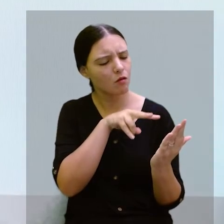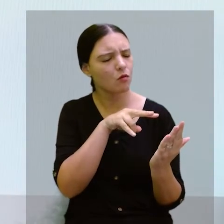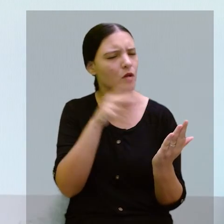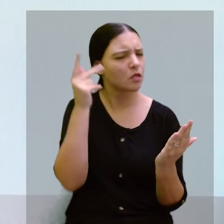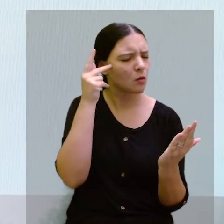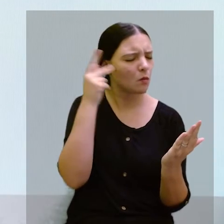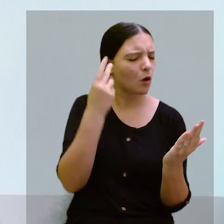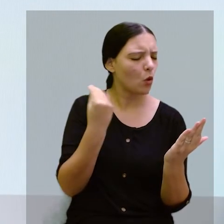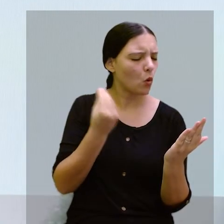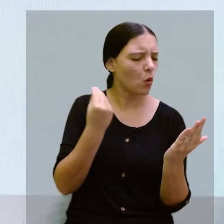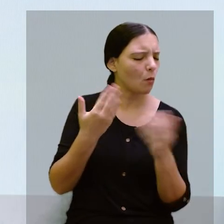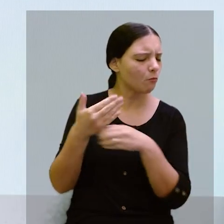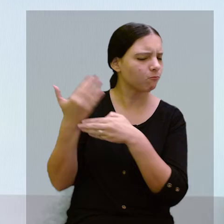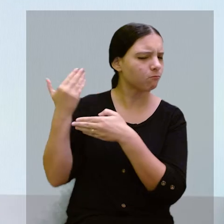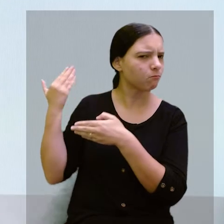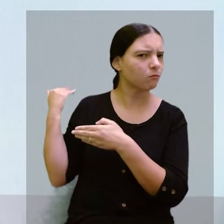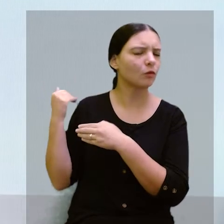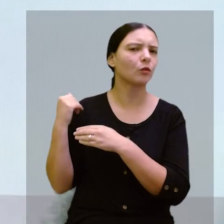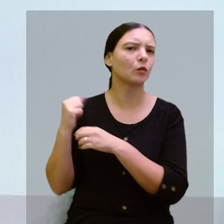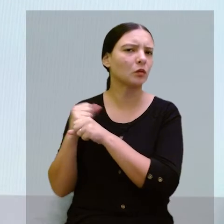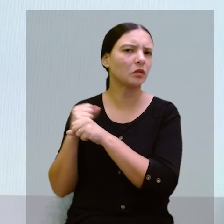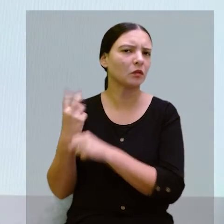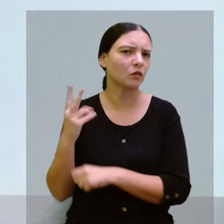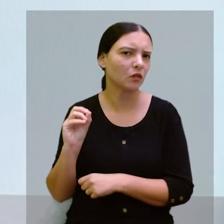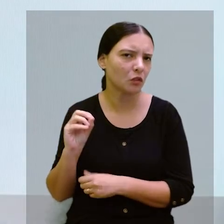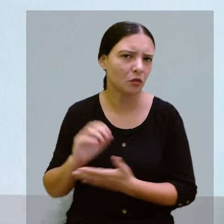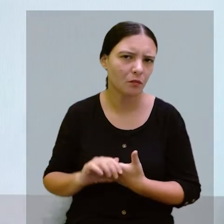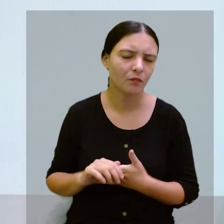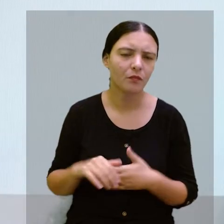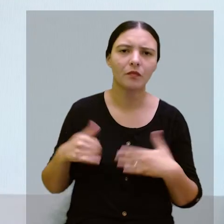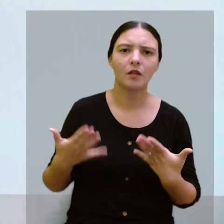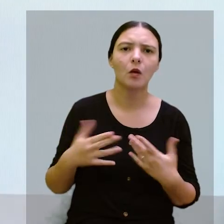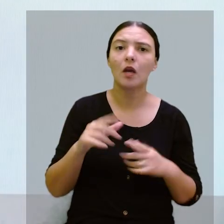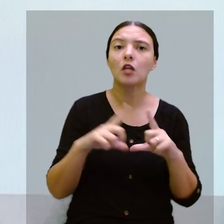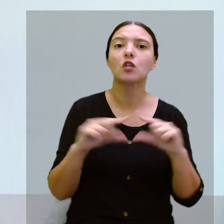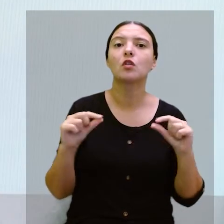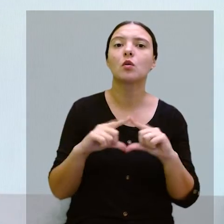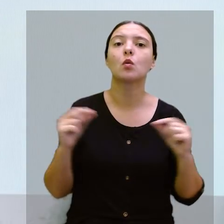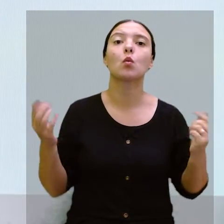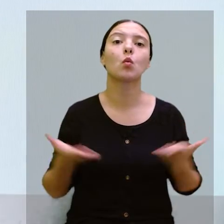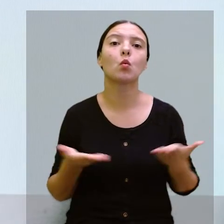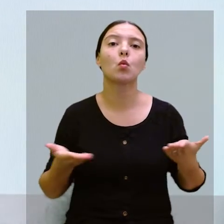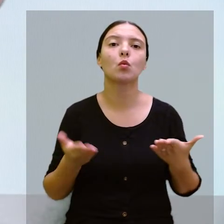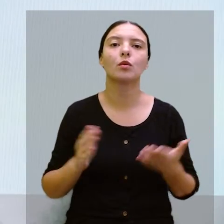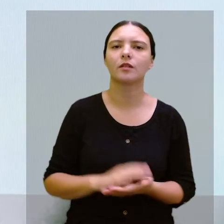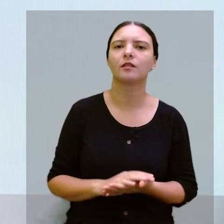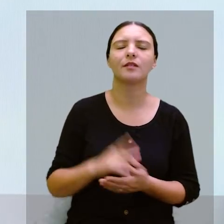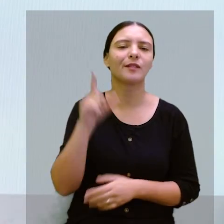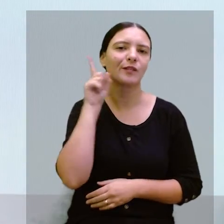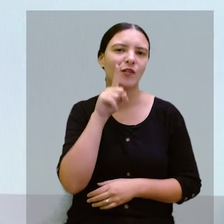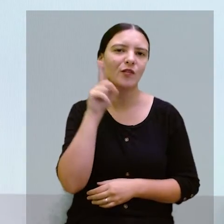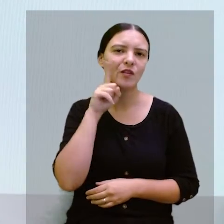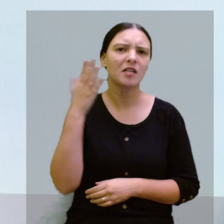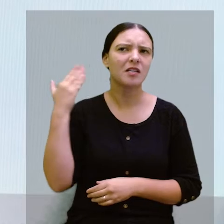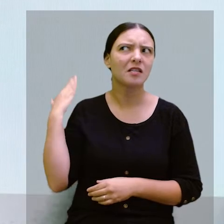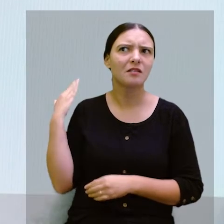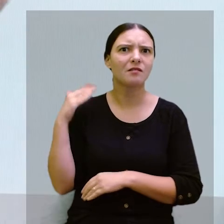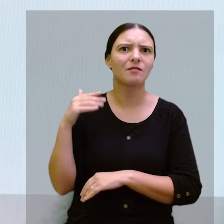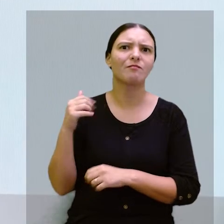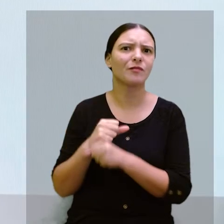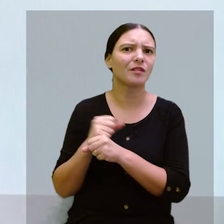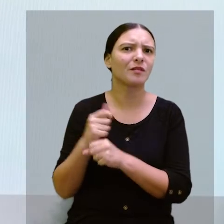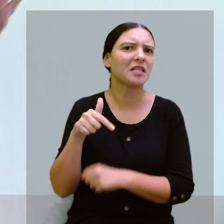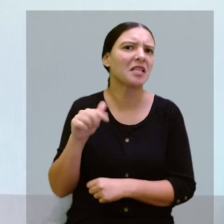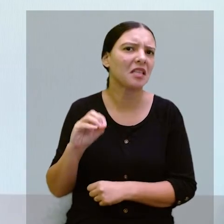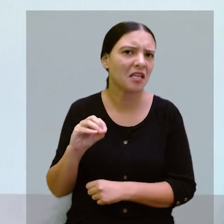eu tenho uma ideia de como que é São Paulo nos anos 20. Mas como que é o Japão hoje? Como que é Nova York nos anos 70? Você pode